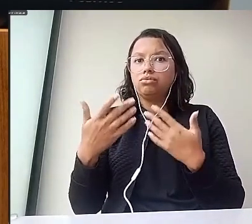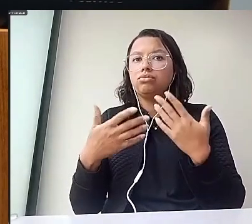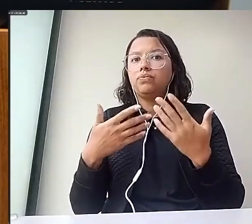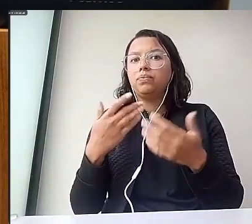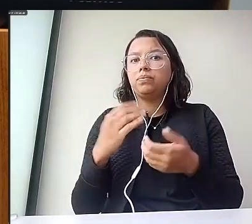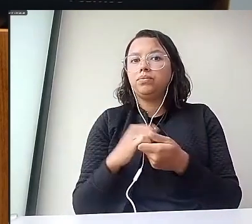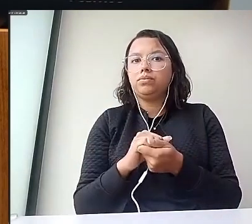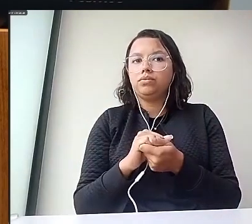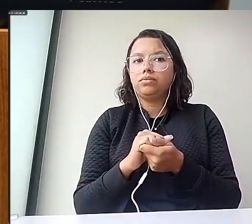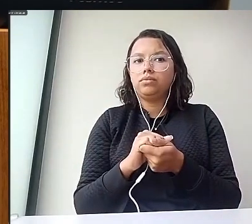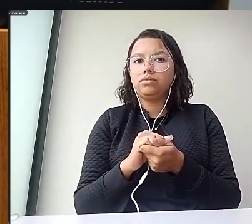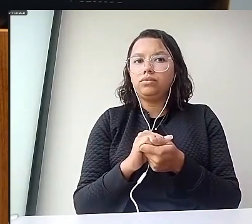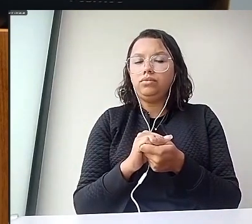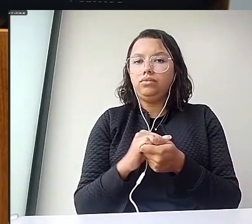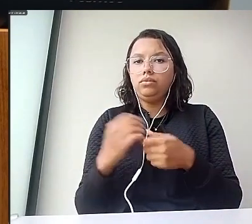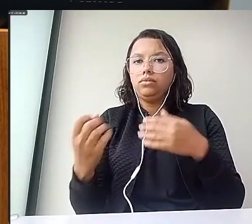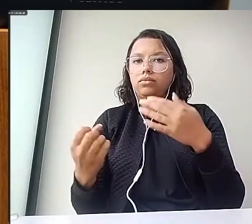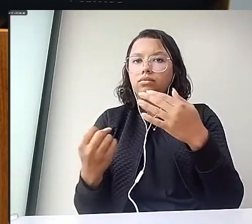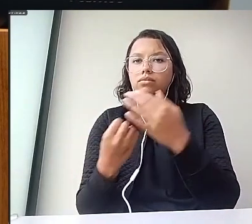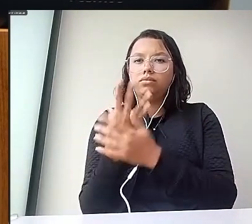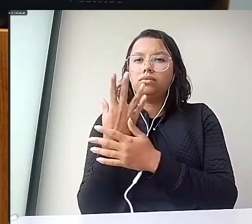uma formatação